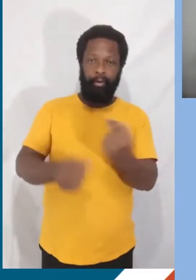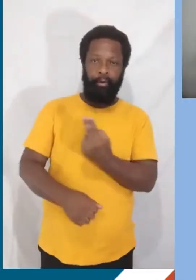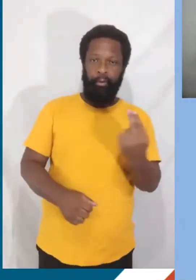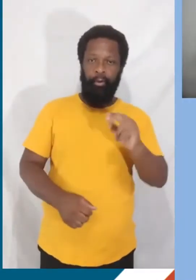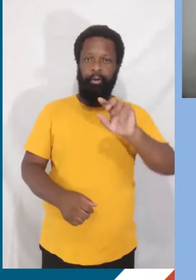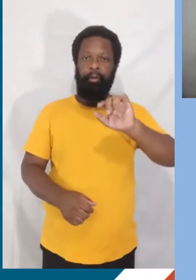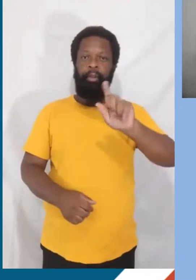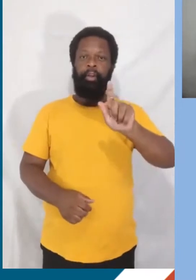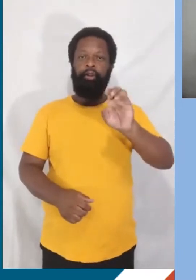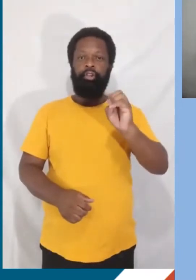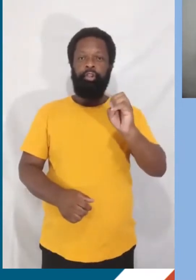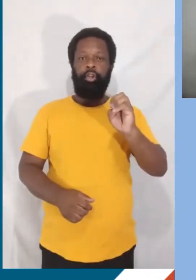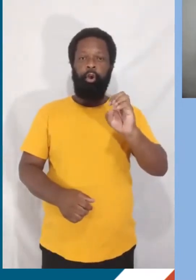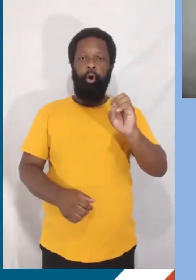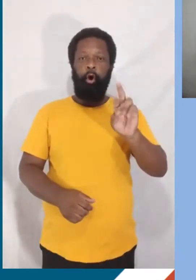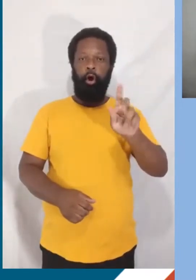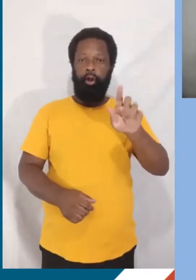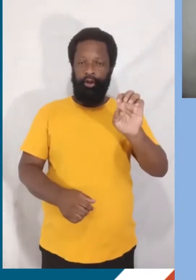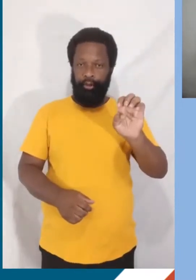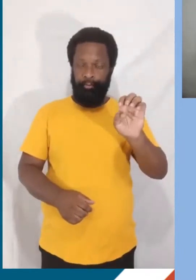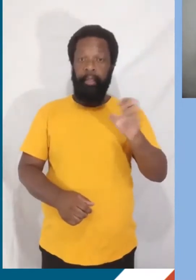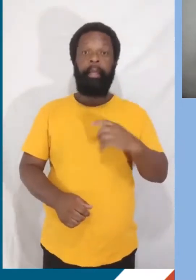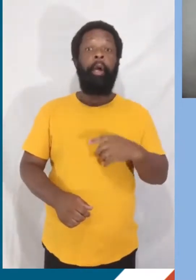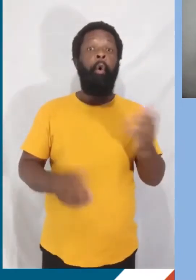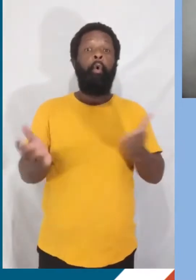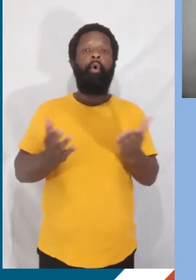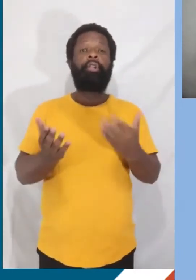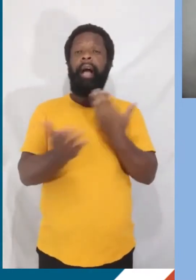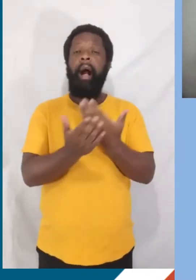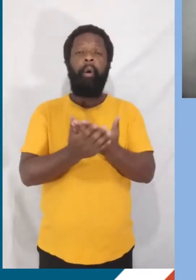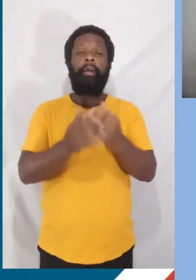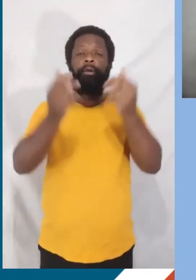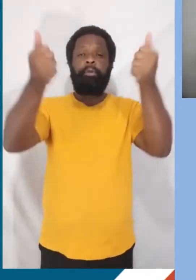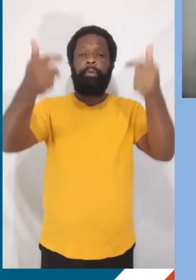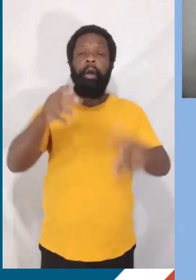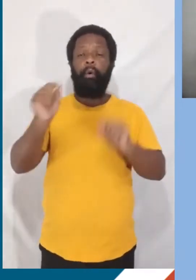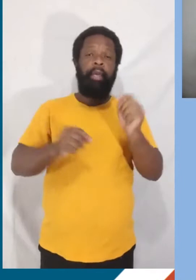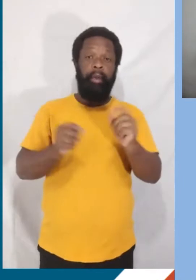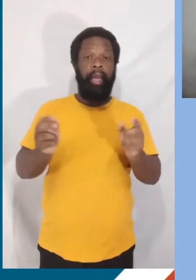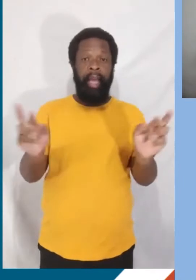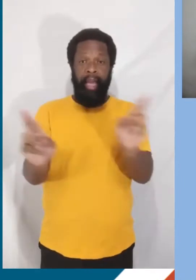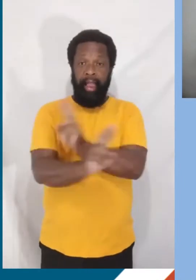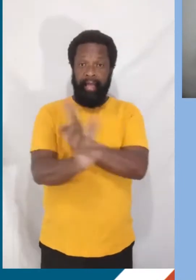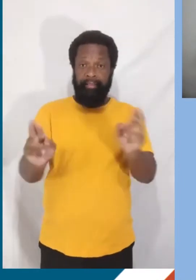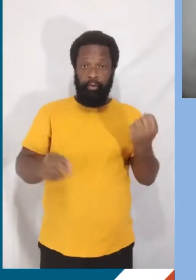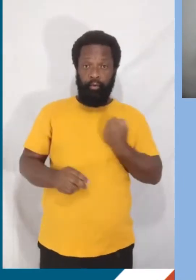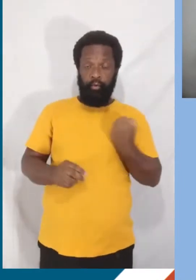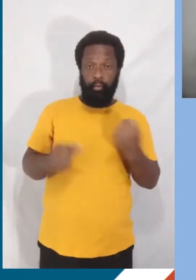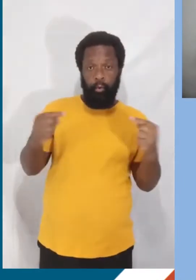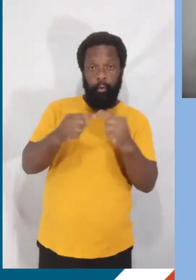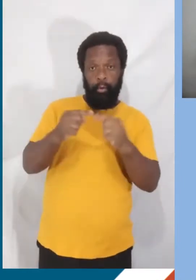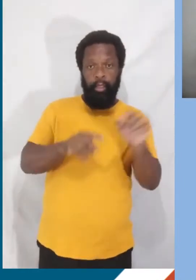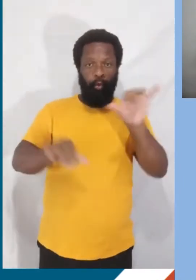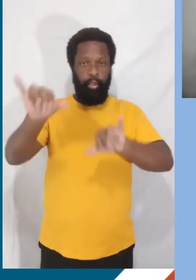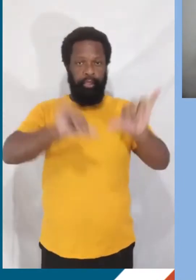Olá pessoal, tudo bem? Meu nome é Jorge Terra e sou mediador do Polo de Campos de Goytacazes. O vídeo de hoje que a gente vai discutir vai ser sobre relações numéricas no